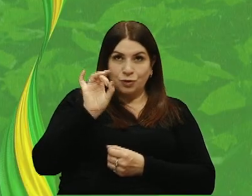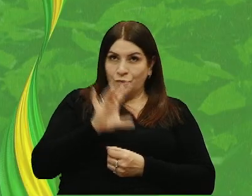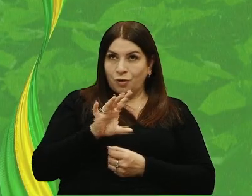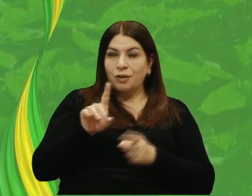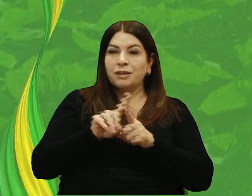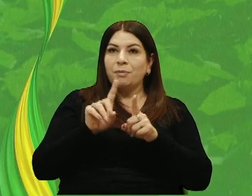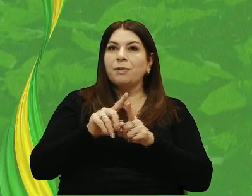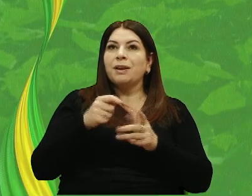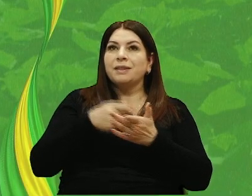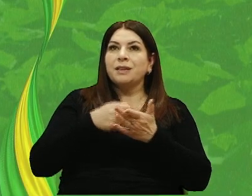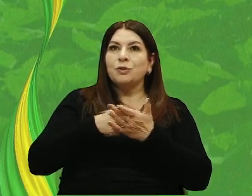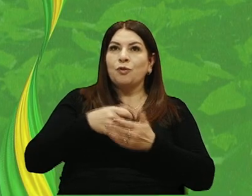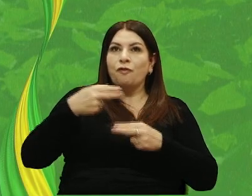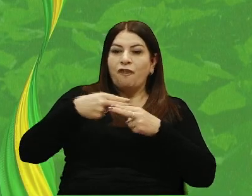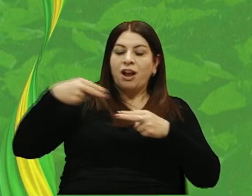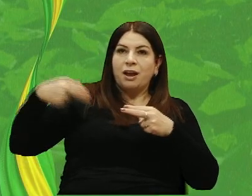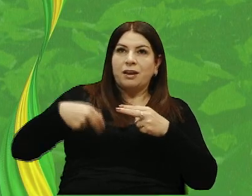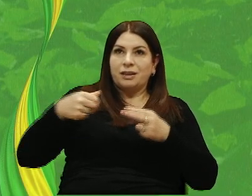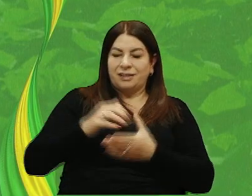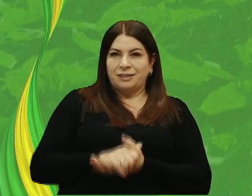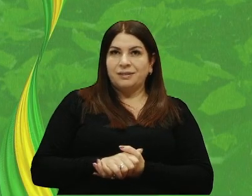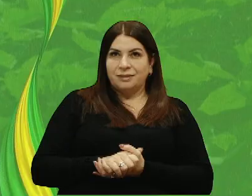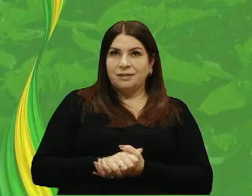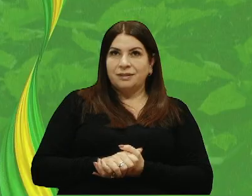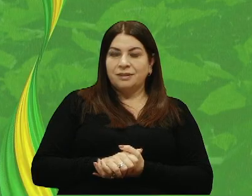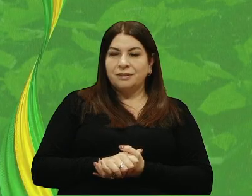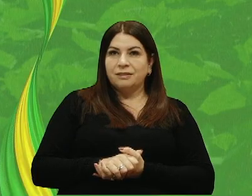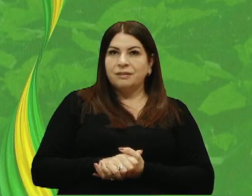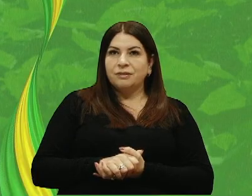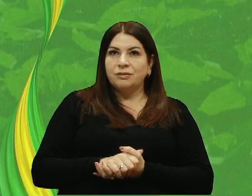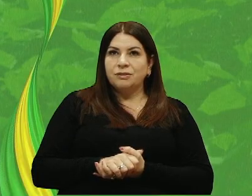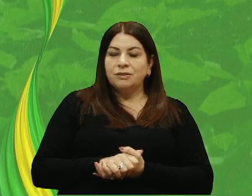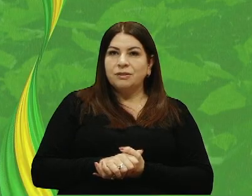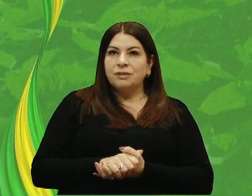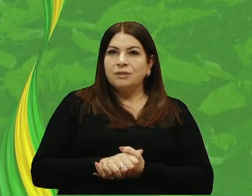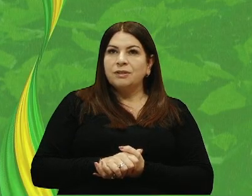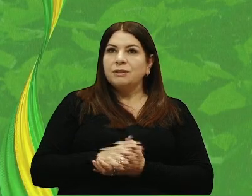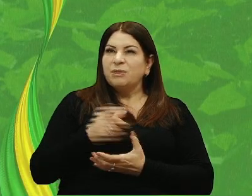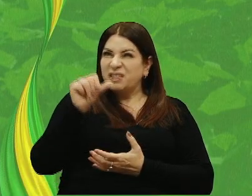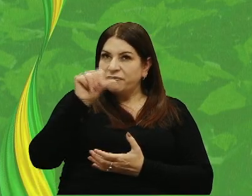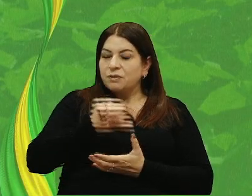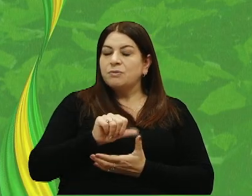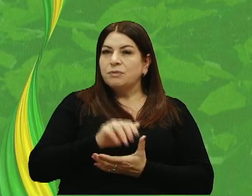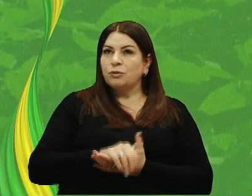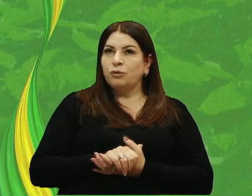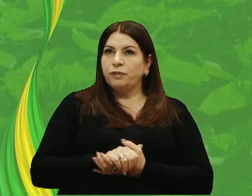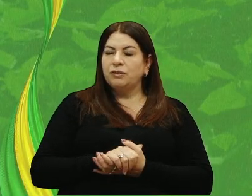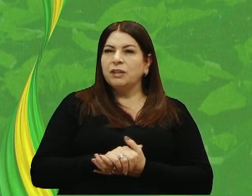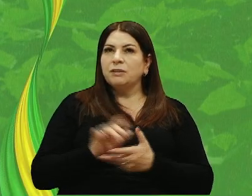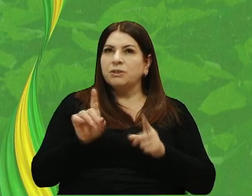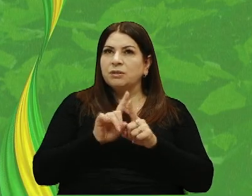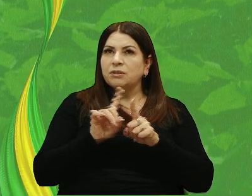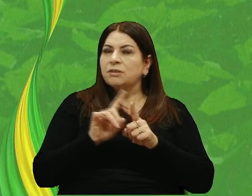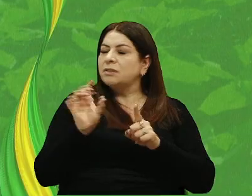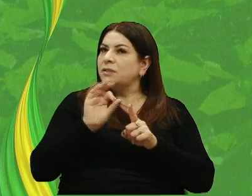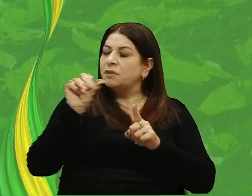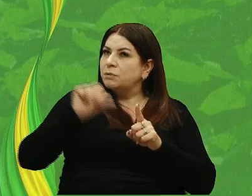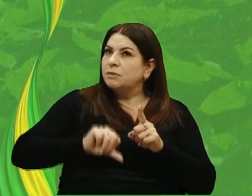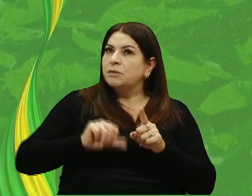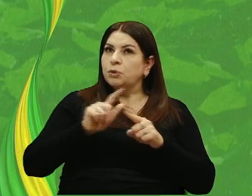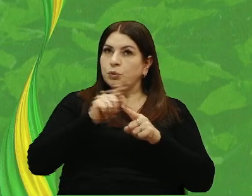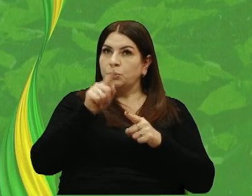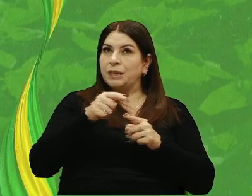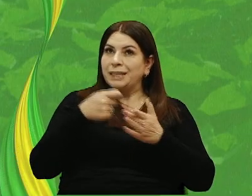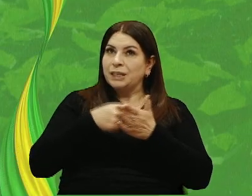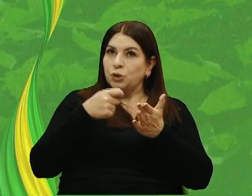ela ainda tentou esfaqueá-lo. Taquei água quente nele, não me arrependo. Deveria ter feito pior, tá? Mas calma que ainda vai piorar. Quando ele